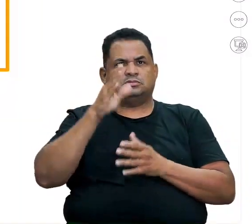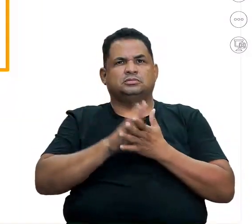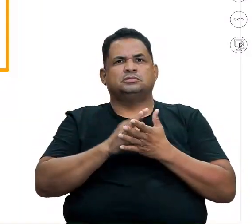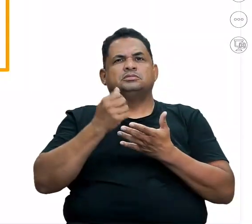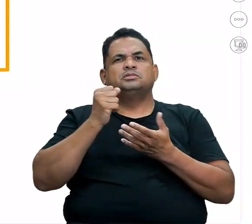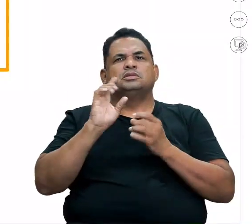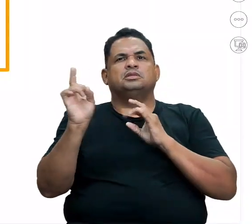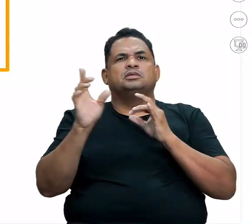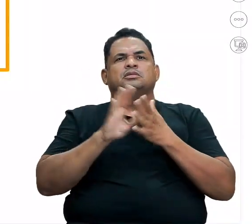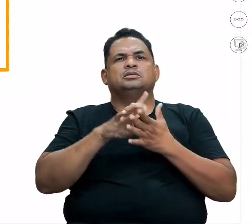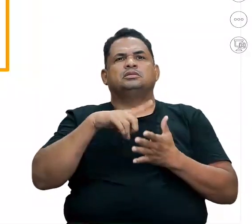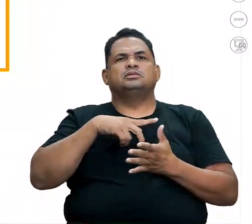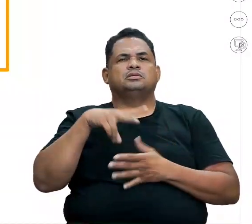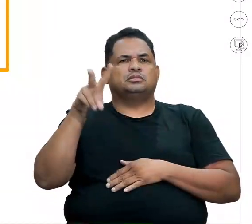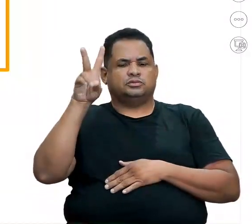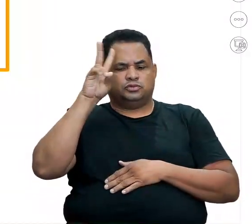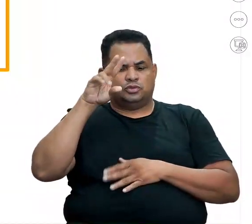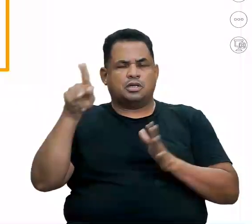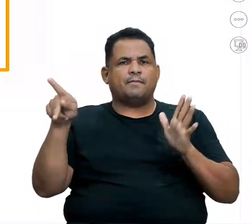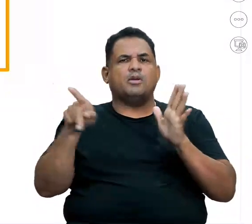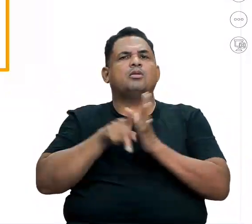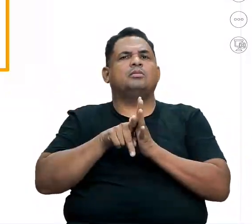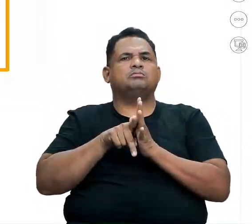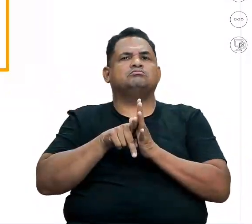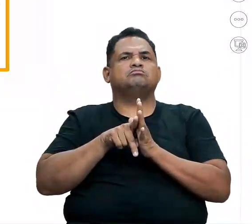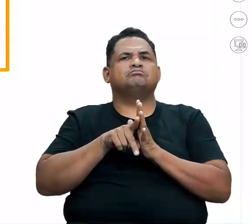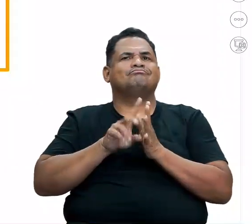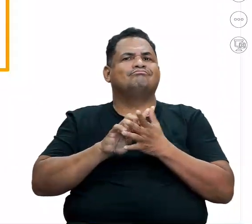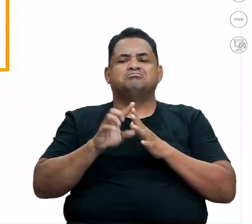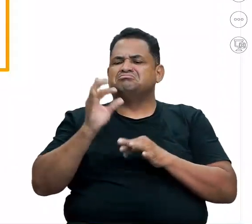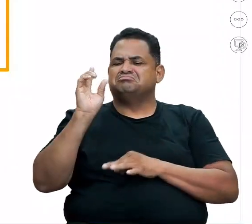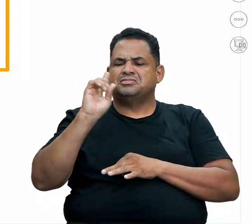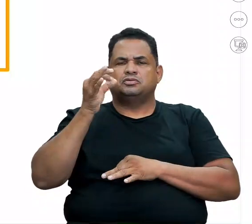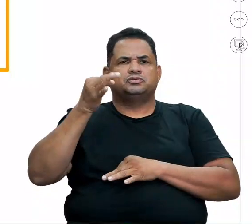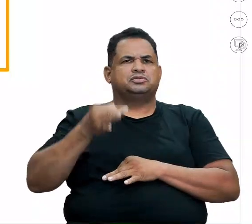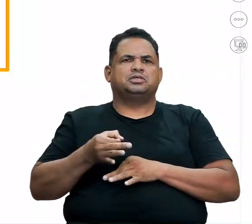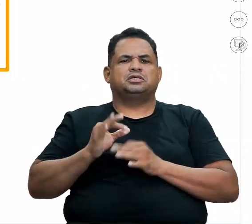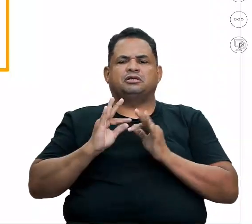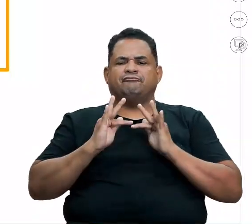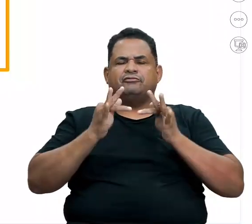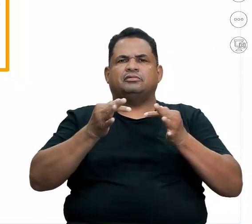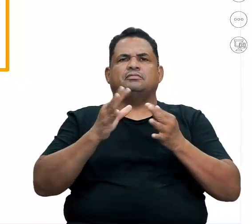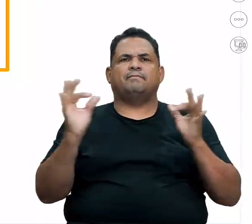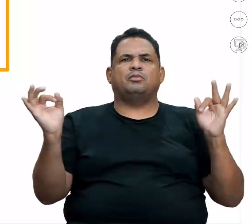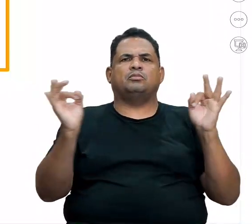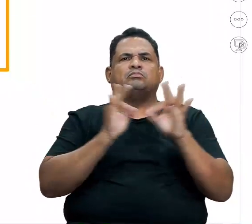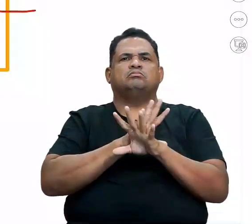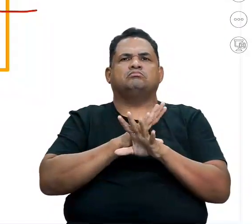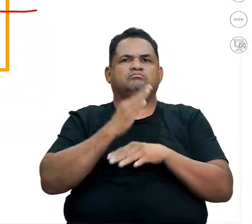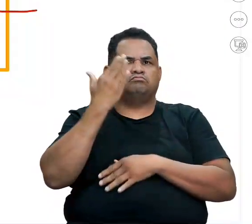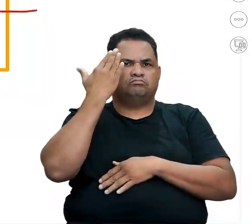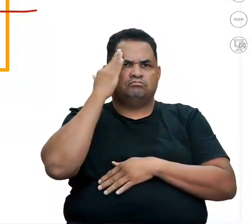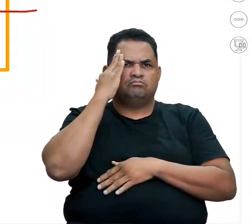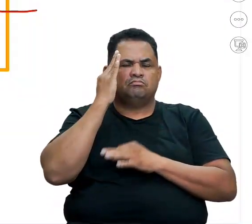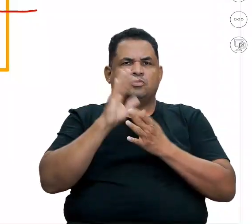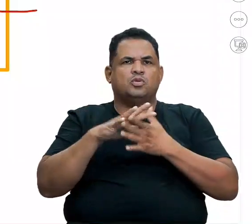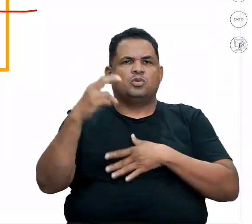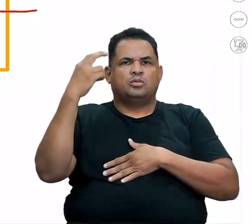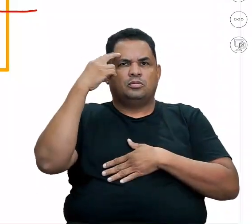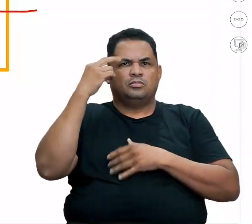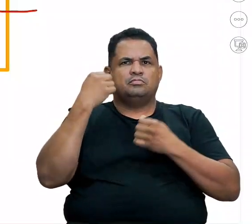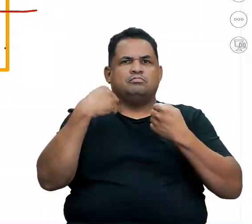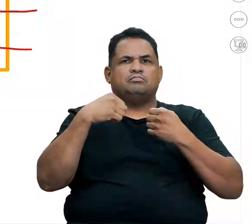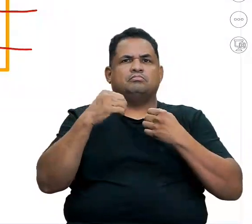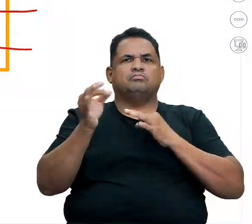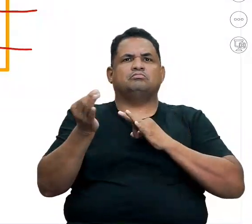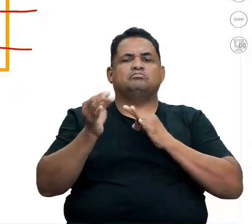cultura tem uma história particular, não determinada. Portanto, para compreendermos uma cultura, é preciso a